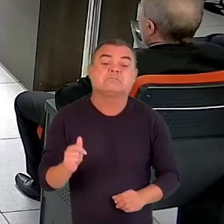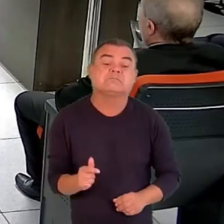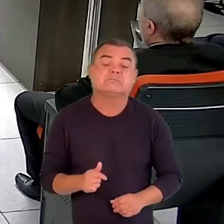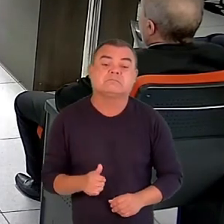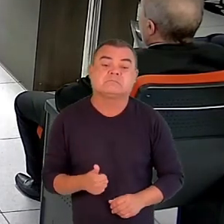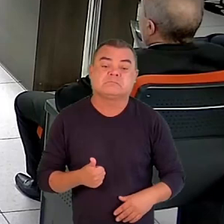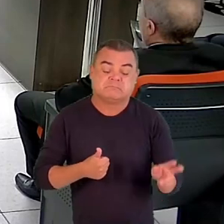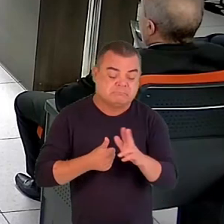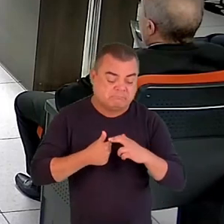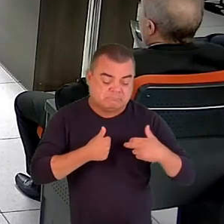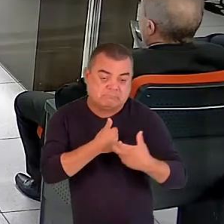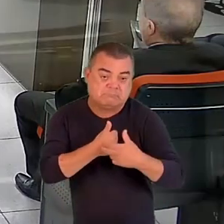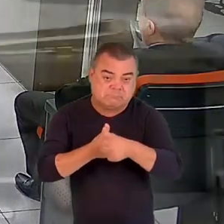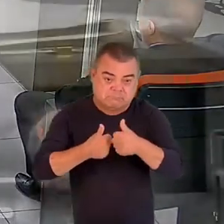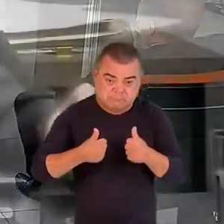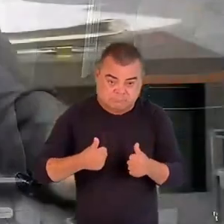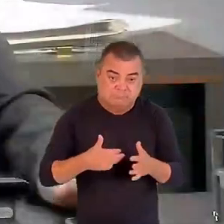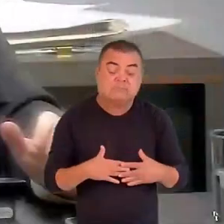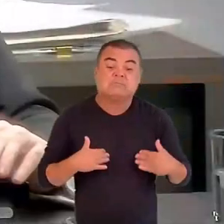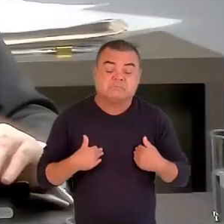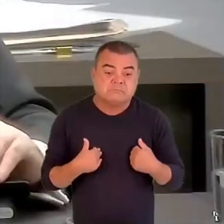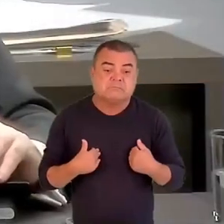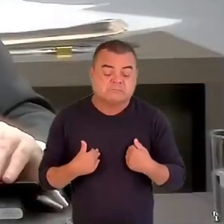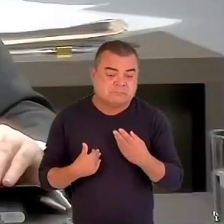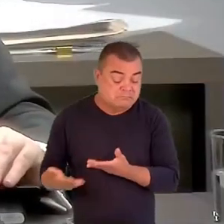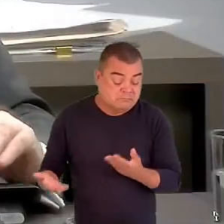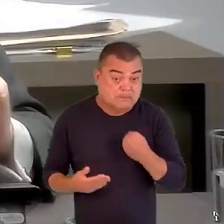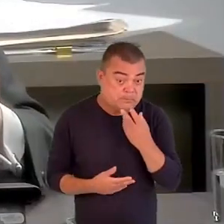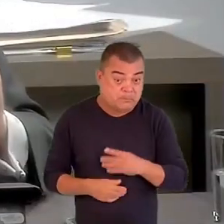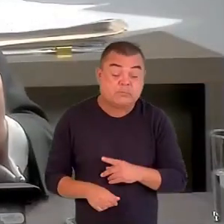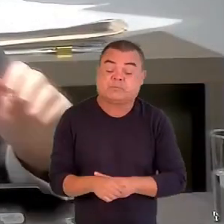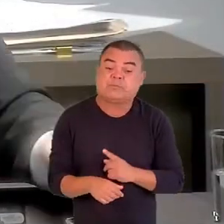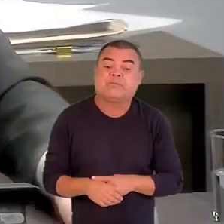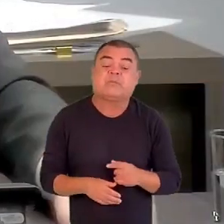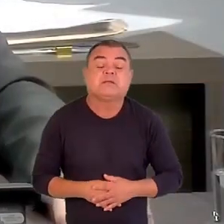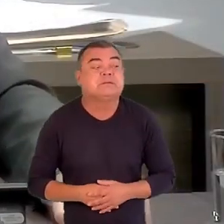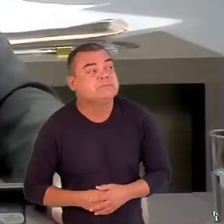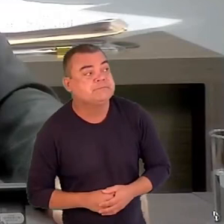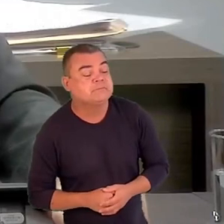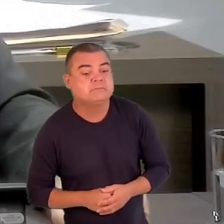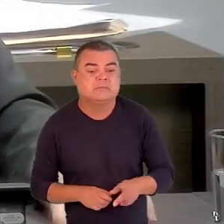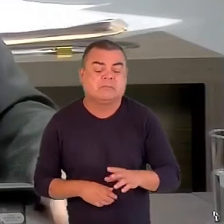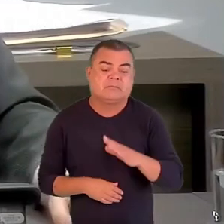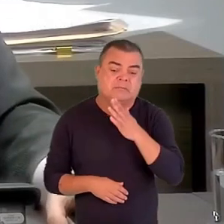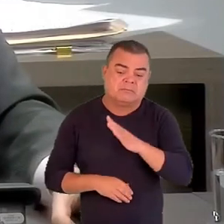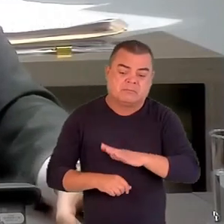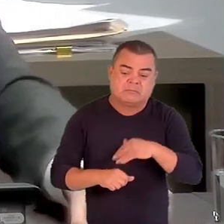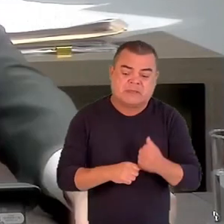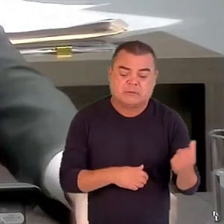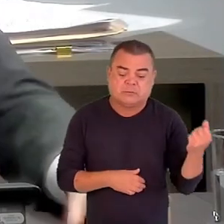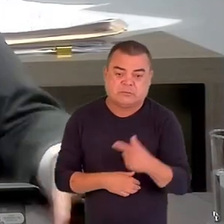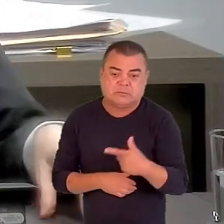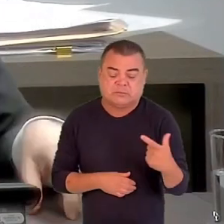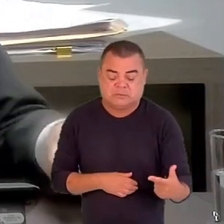boa hora. E, mais do que isso, nós estamos, mais do que defendendo a dignidade do Supremo